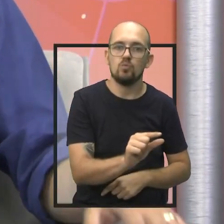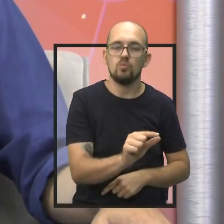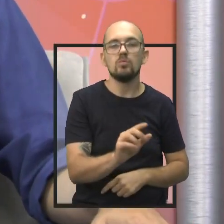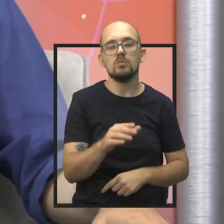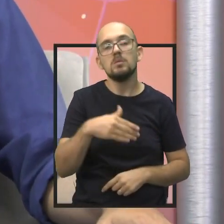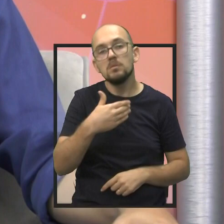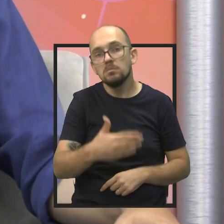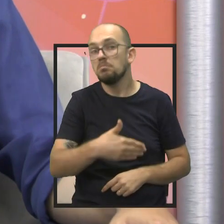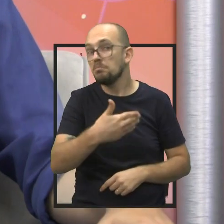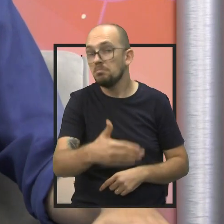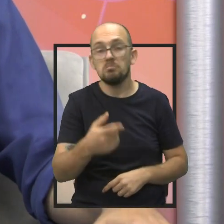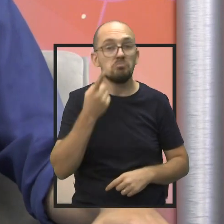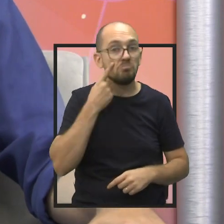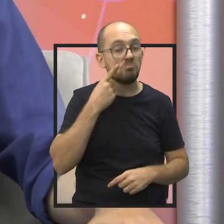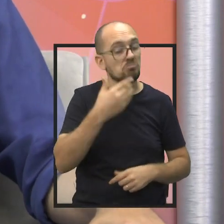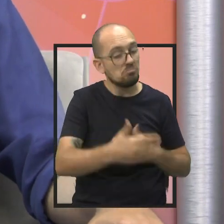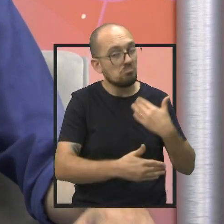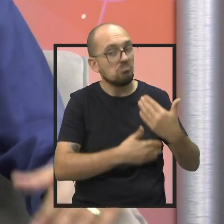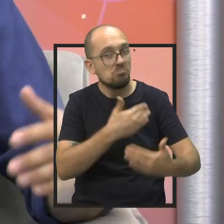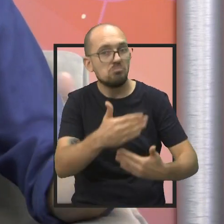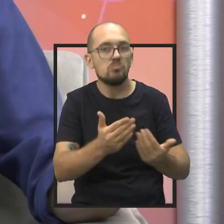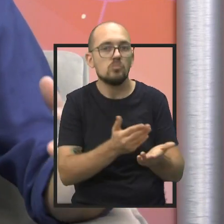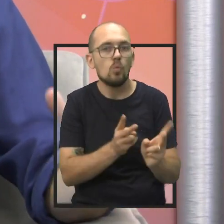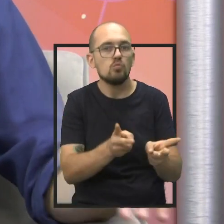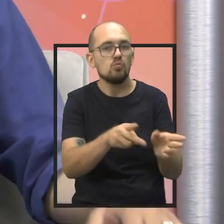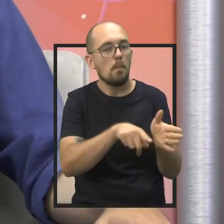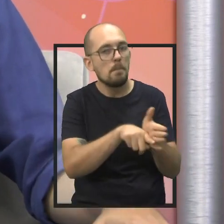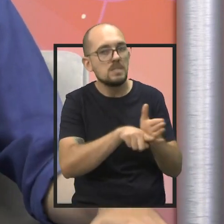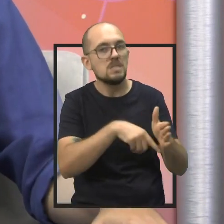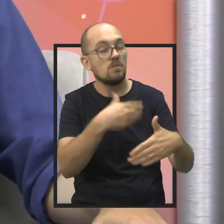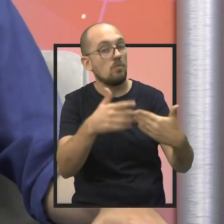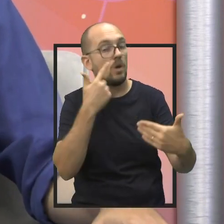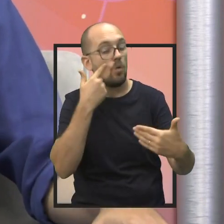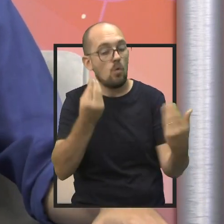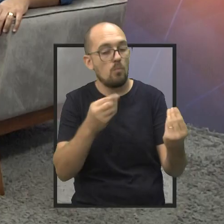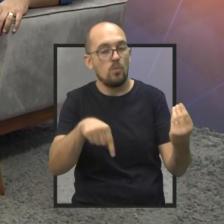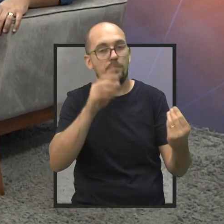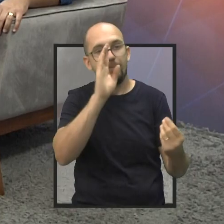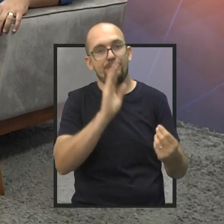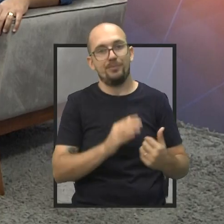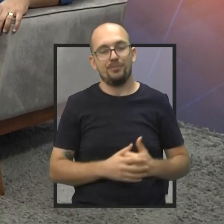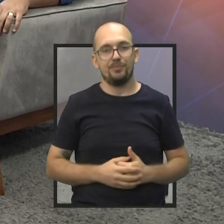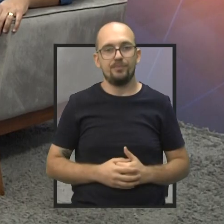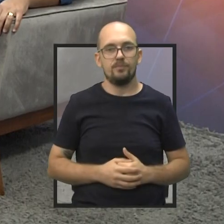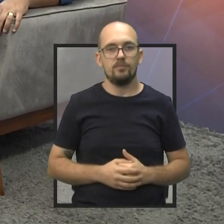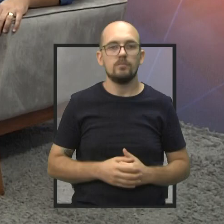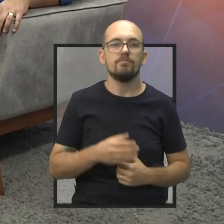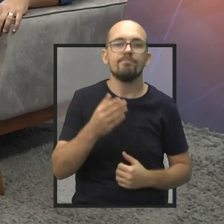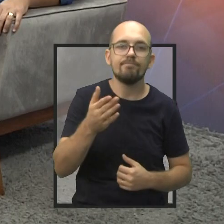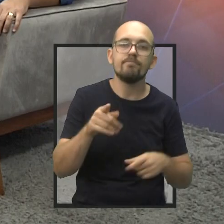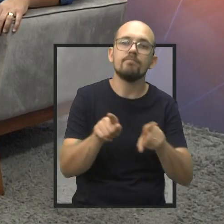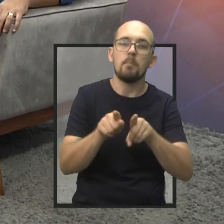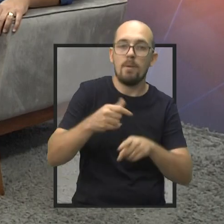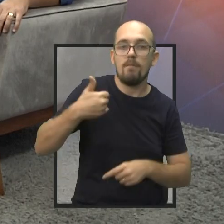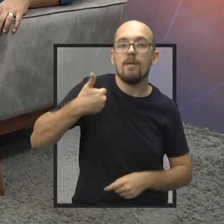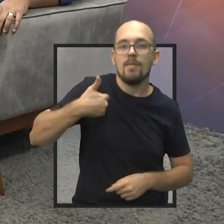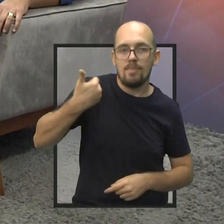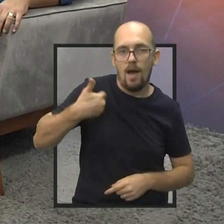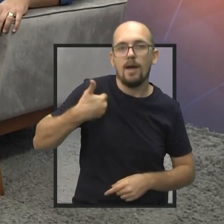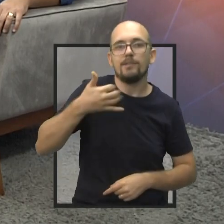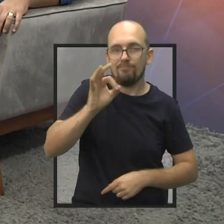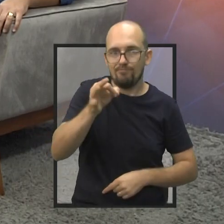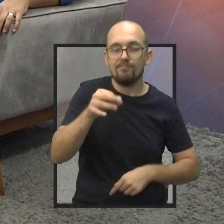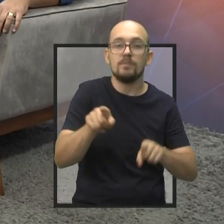ver conforme a doença vai se desenvolvendo dentro do nosso país. Bom, além da idade, algumas doenças